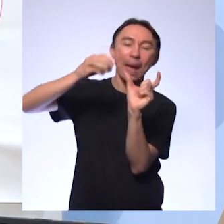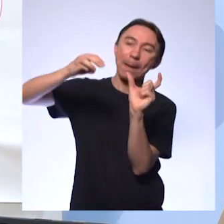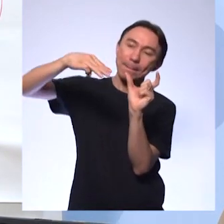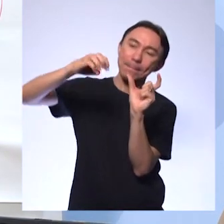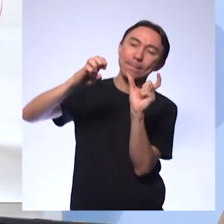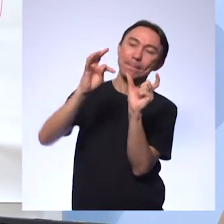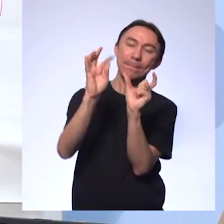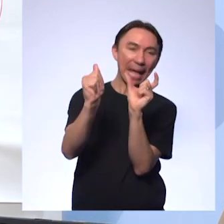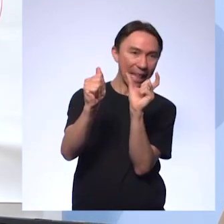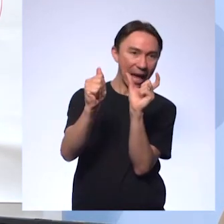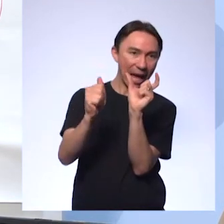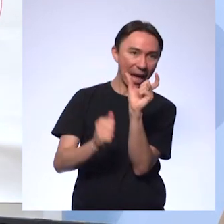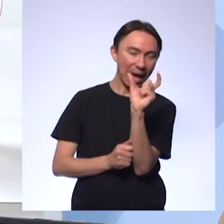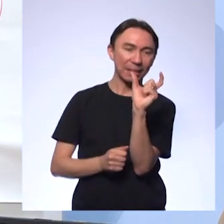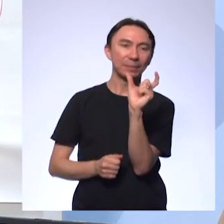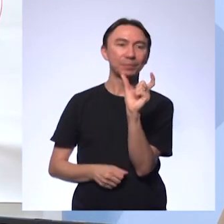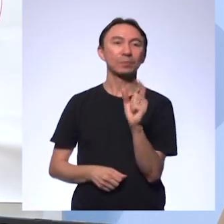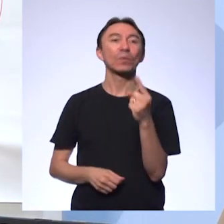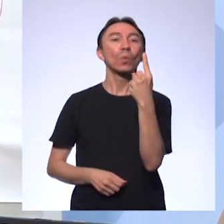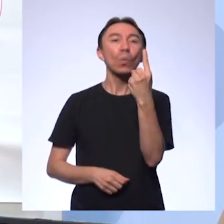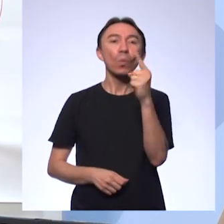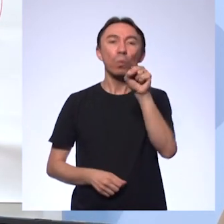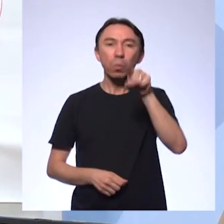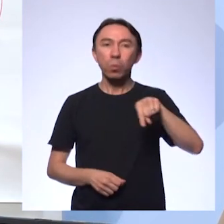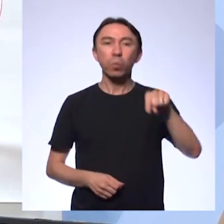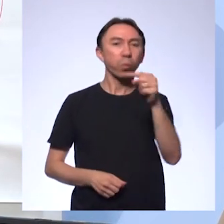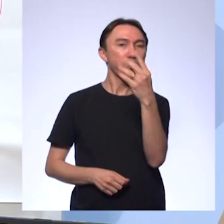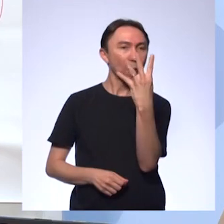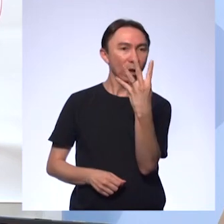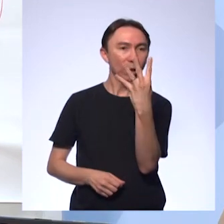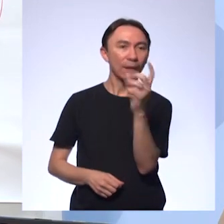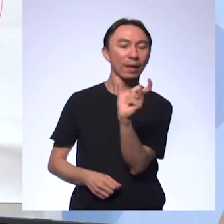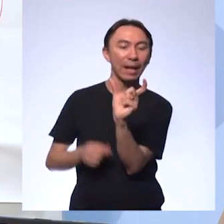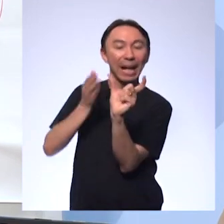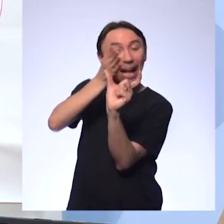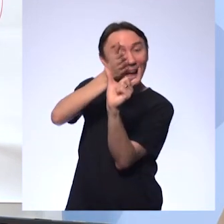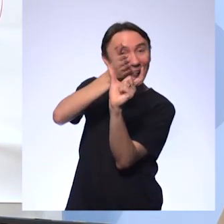E 1, 4, vai ser para.